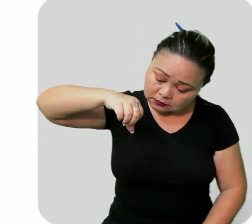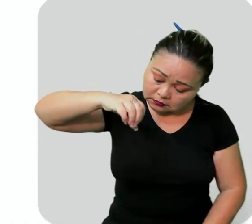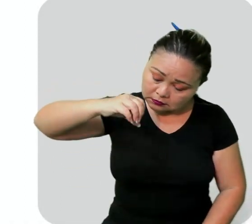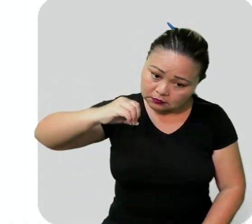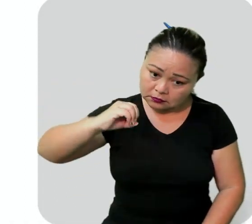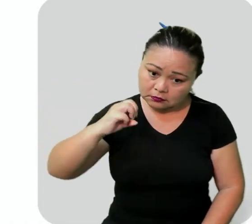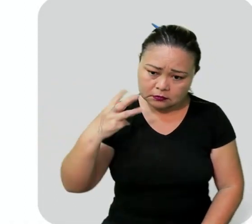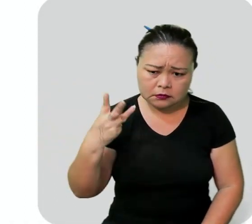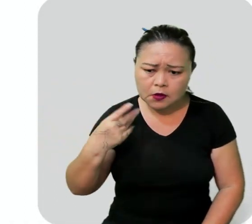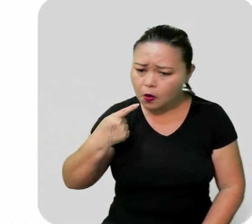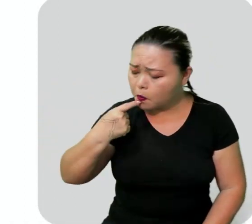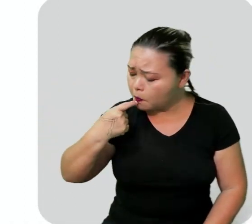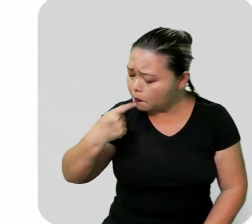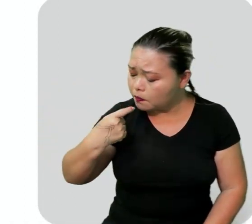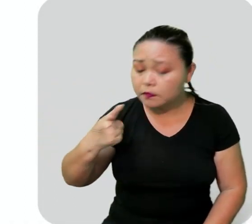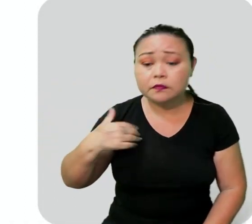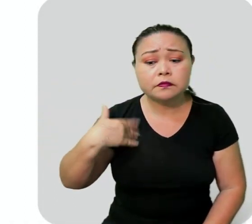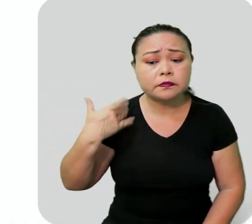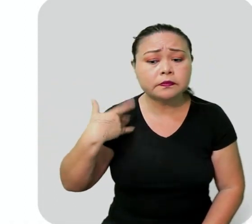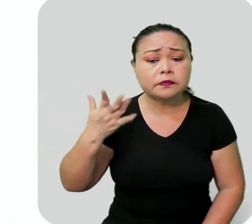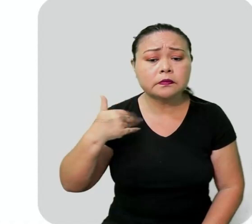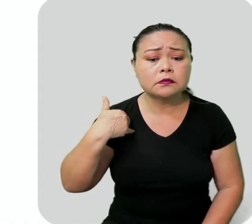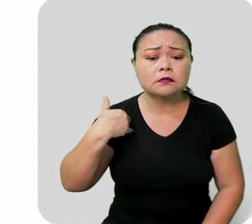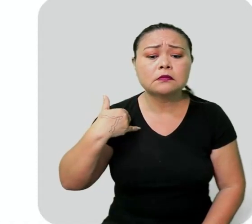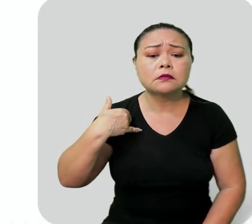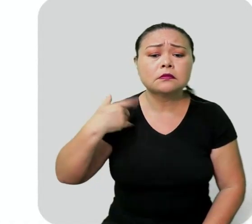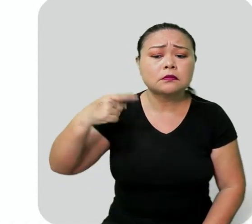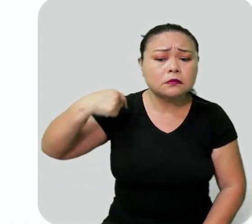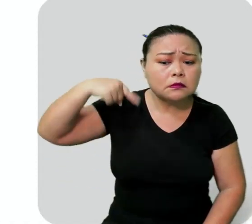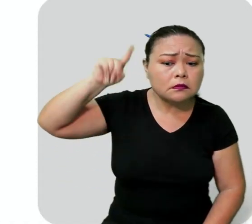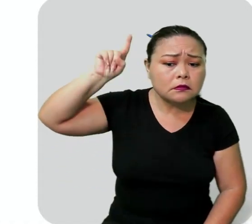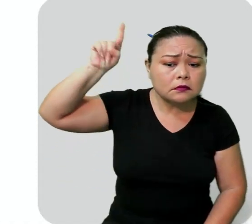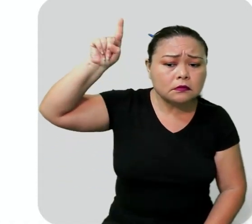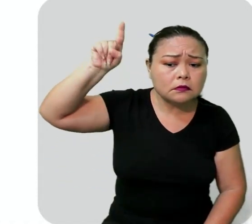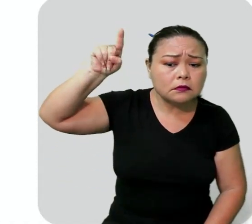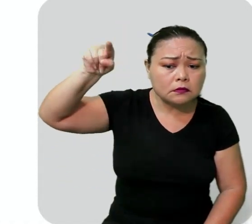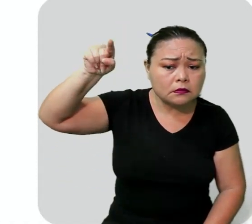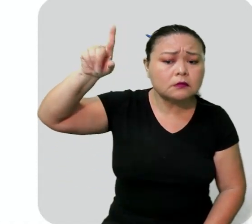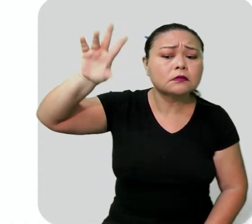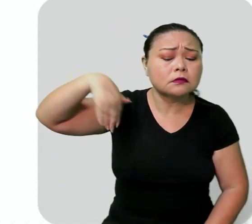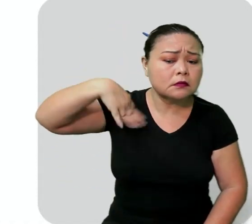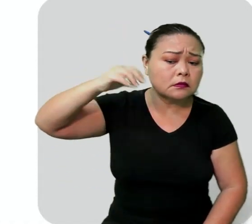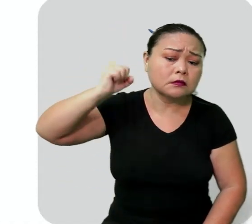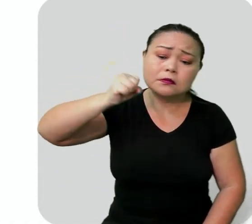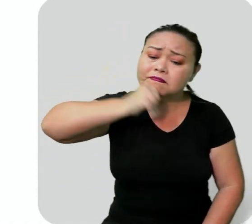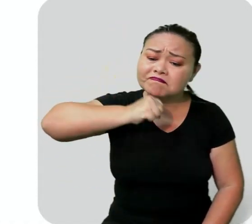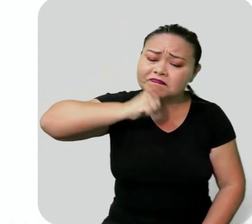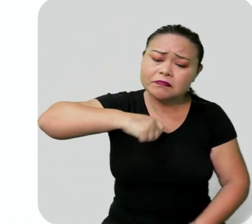Então, é o acordo mais antigo, que é o Tordesilhas.